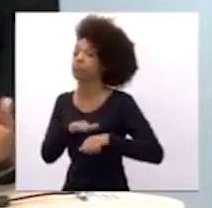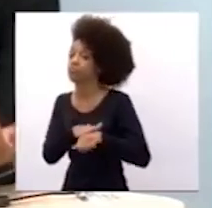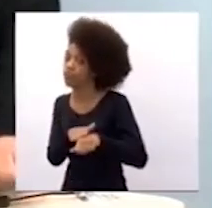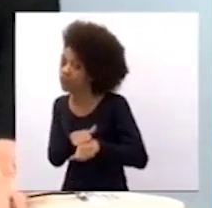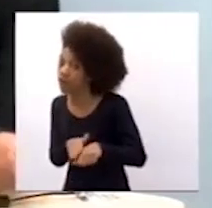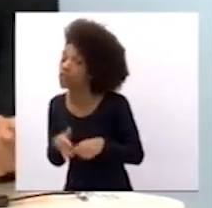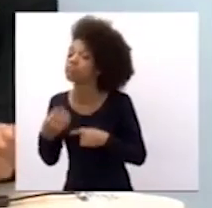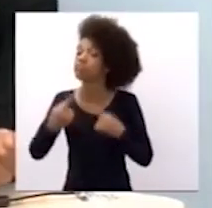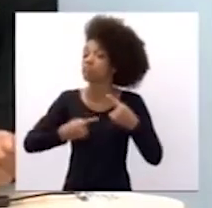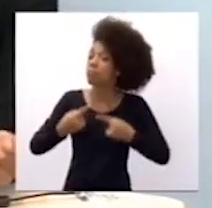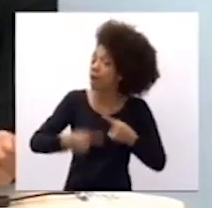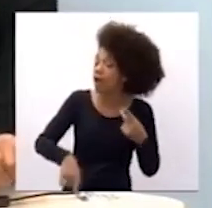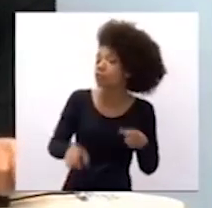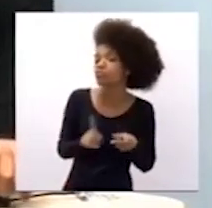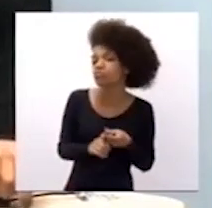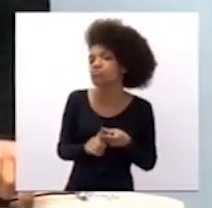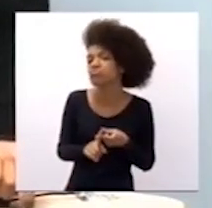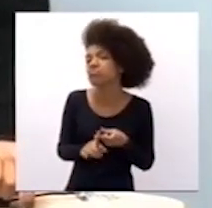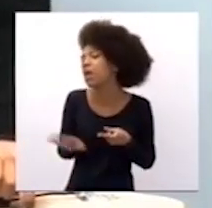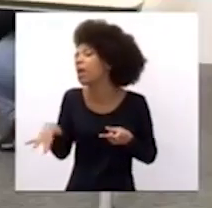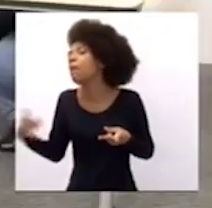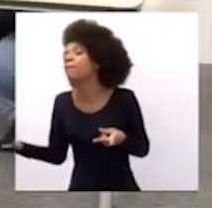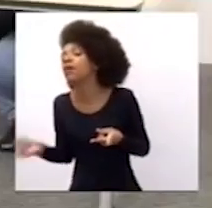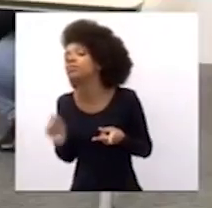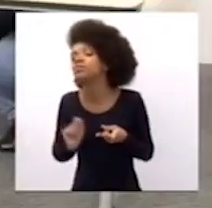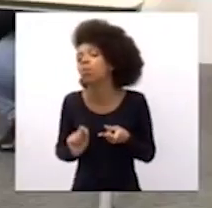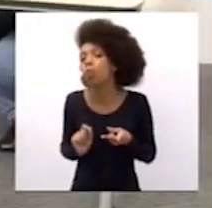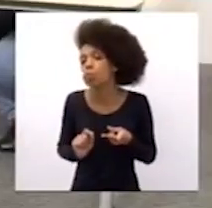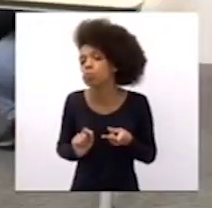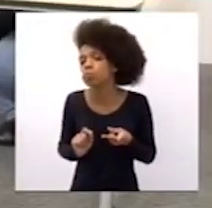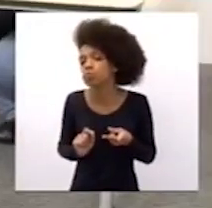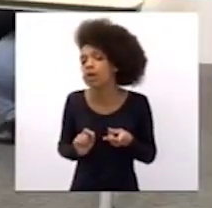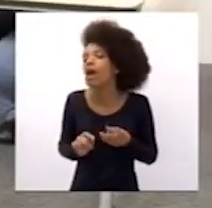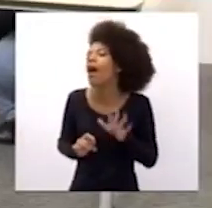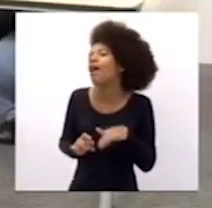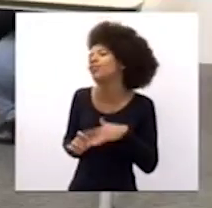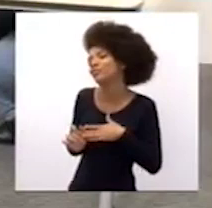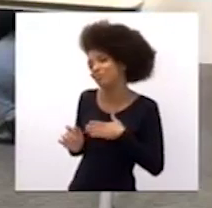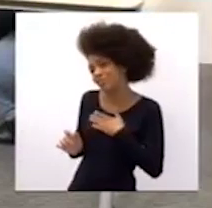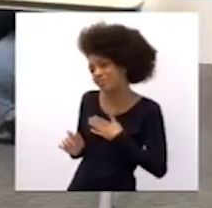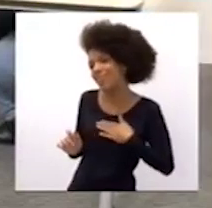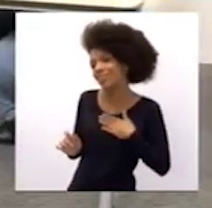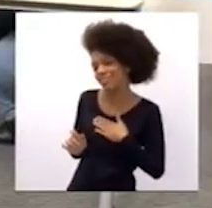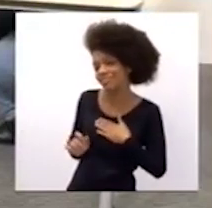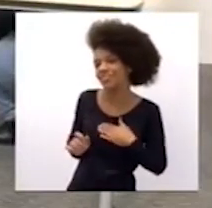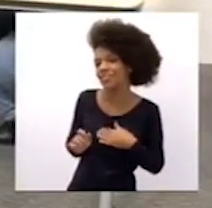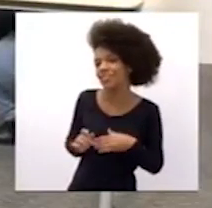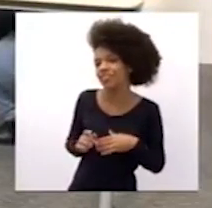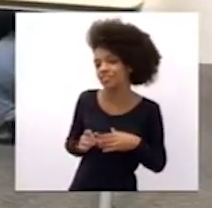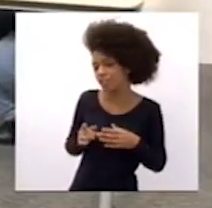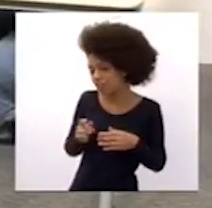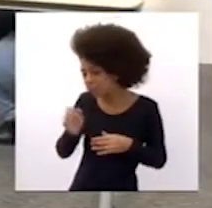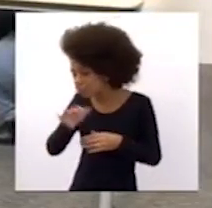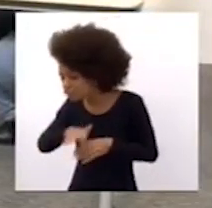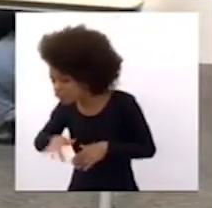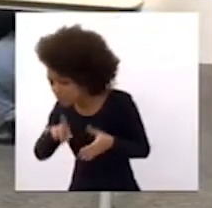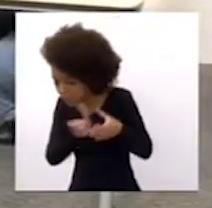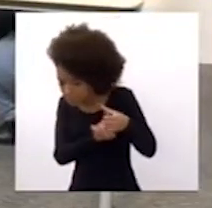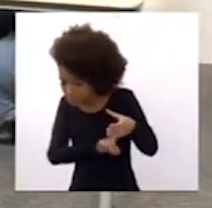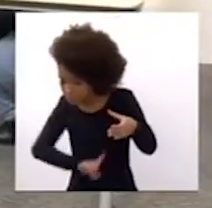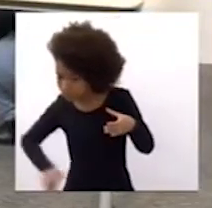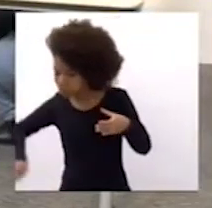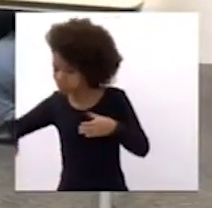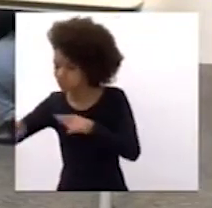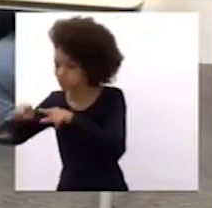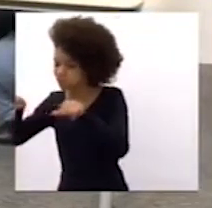conversa, do debate, que mais a gente teria? Quando eu dava aula, eu gostava de levar os alunos para outros espaços da